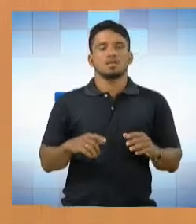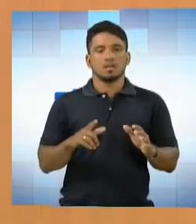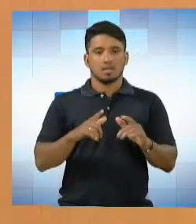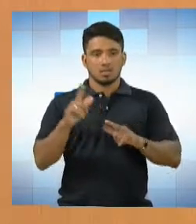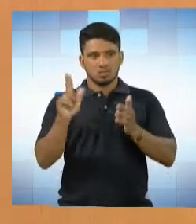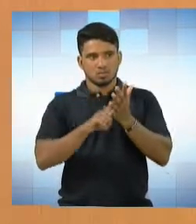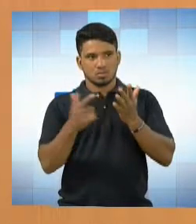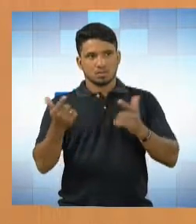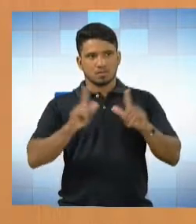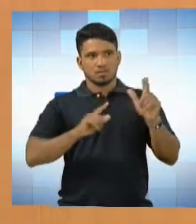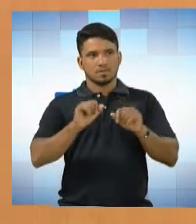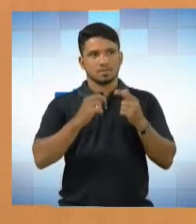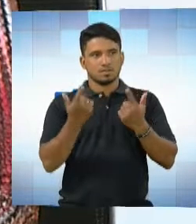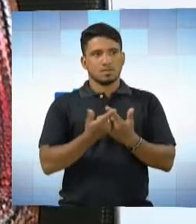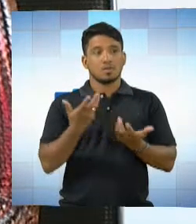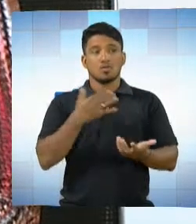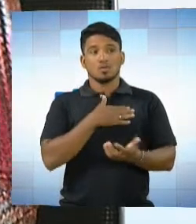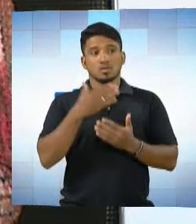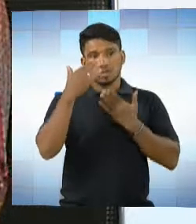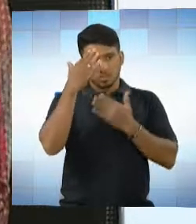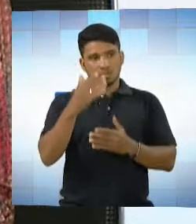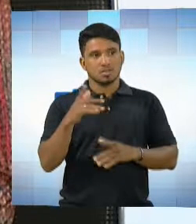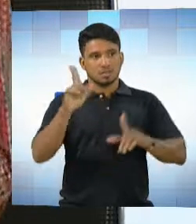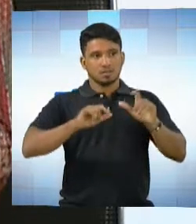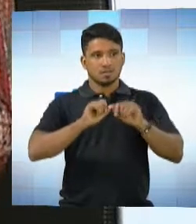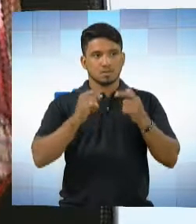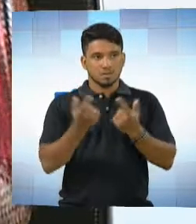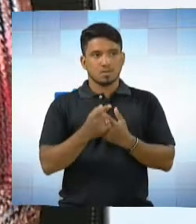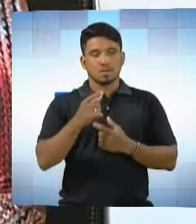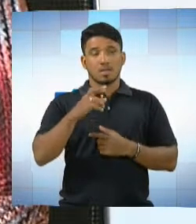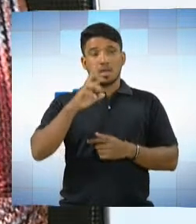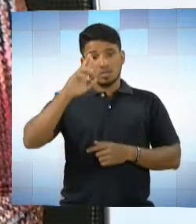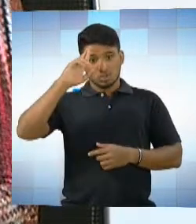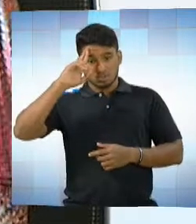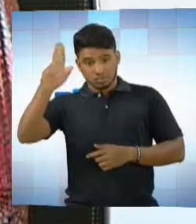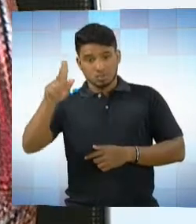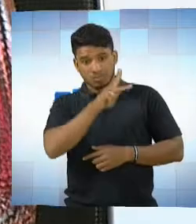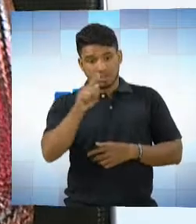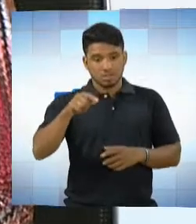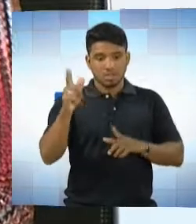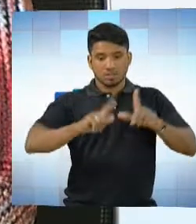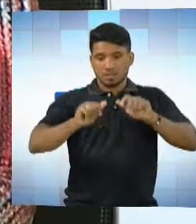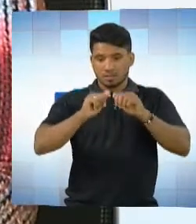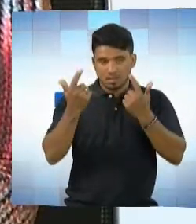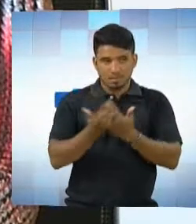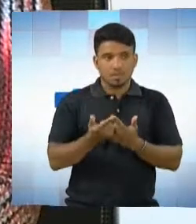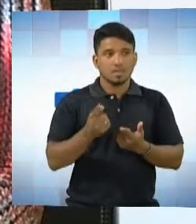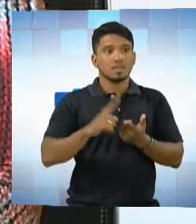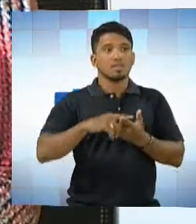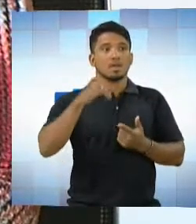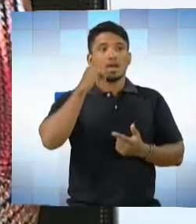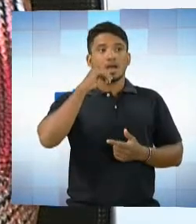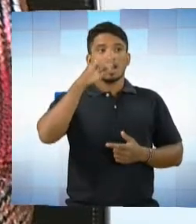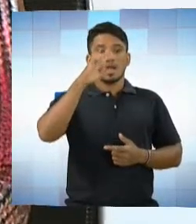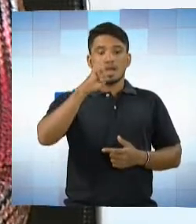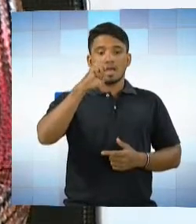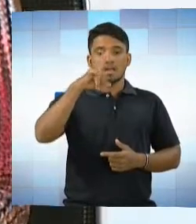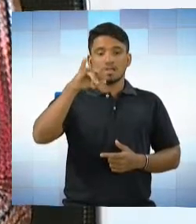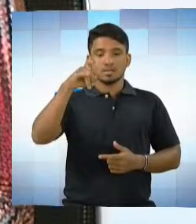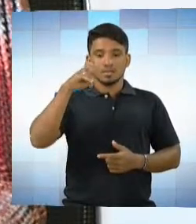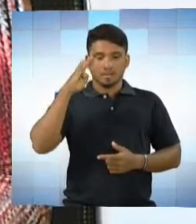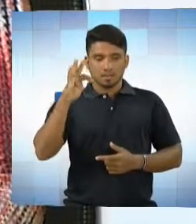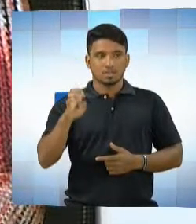da TV Assembleia. Eu gostaria de agradecer à TV Assembleia, a Cristiane Sequef, por ter me dado essa oportunidade. A Elizabeth Sá, que foi